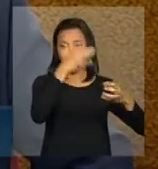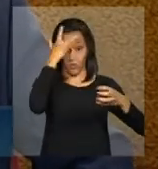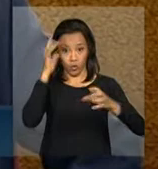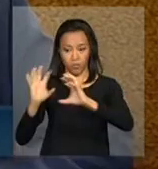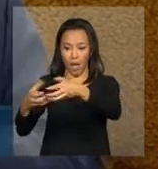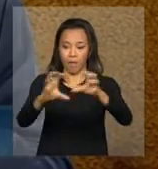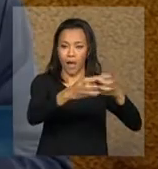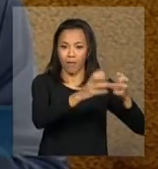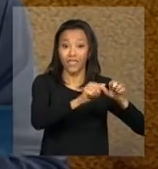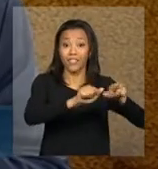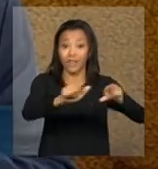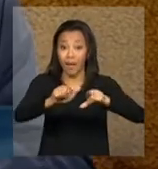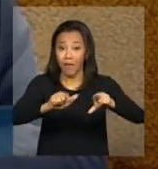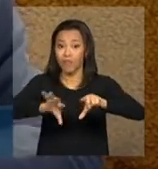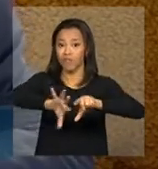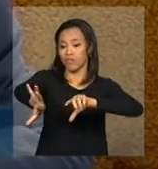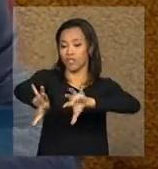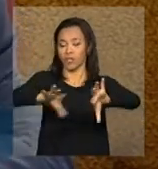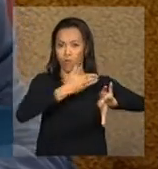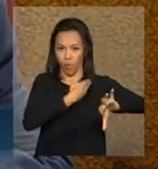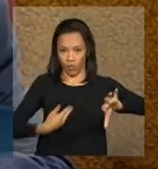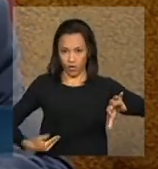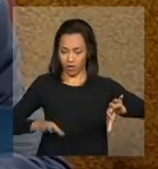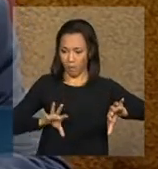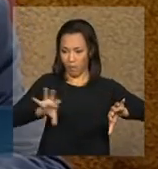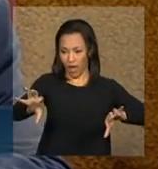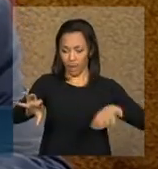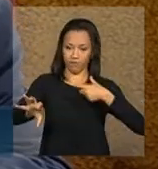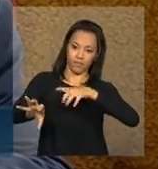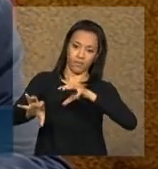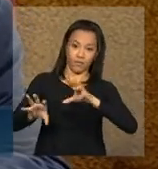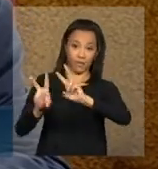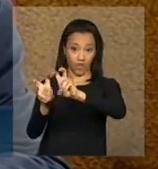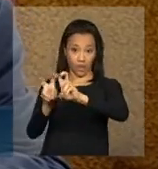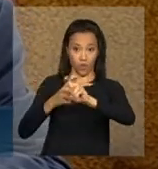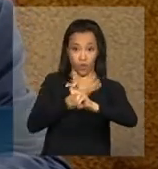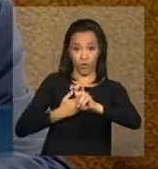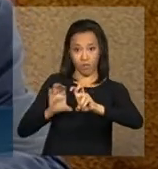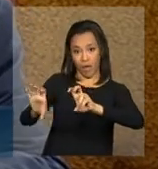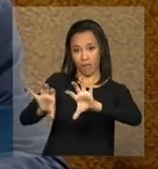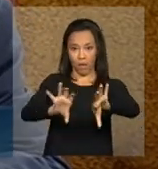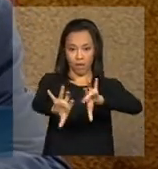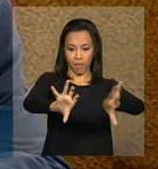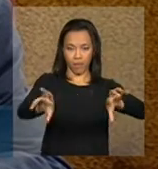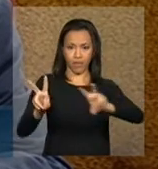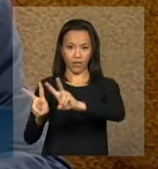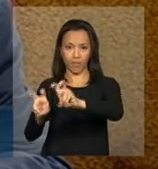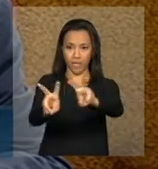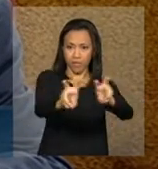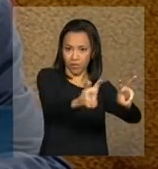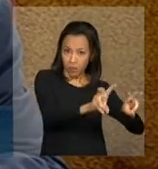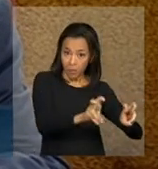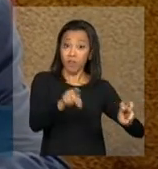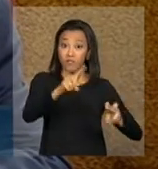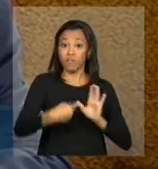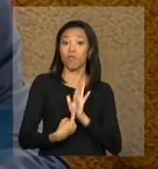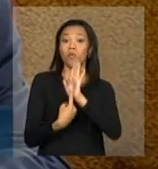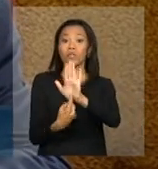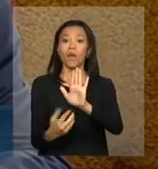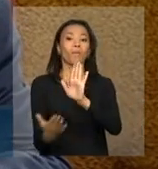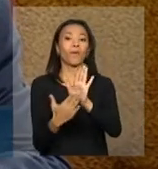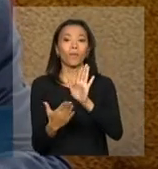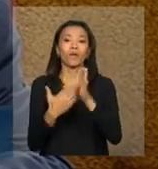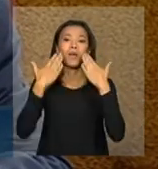por áreas de governo, vocês vão ser encaminhados para cada um desses grupos para apresentarem as suas propostas de priorização. Esse é o